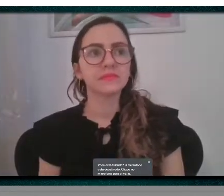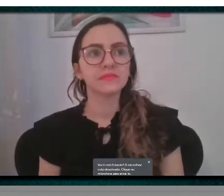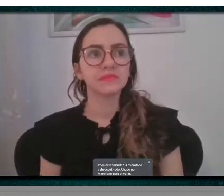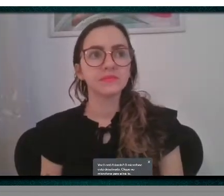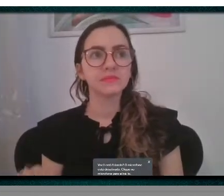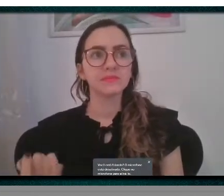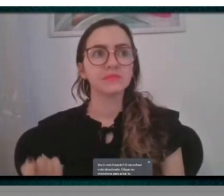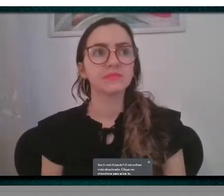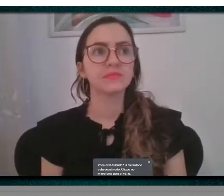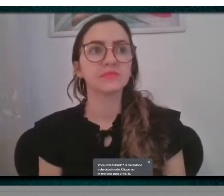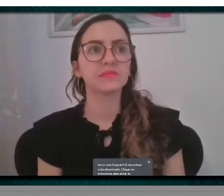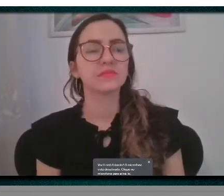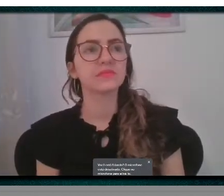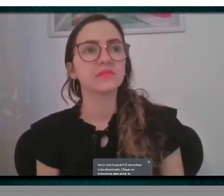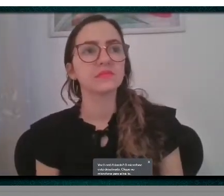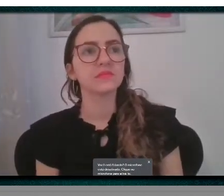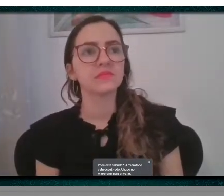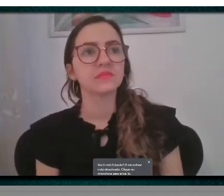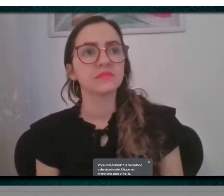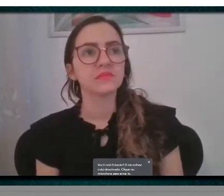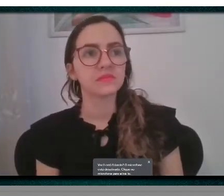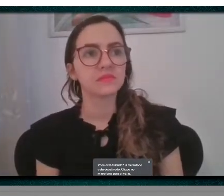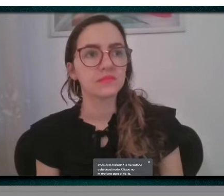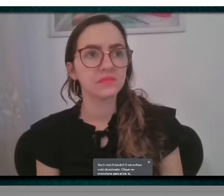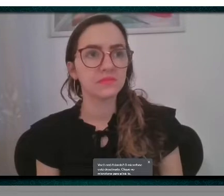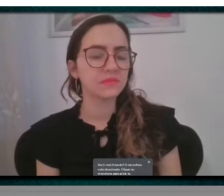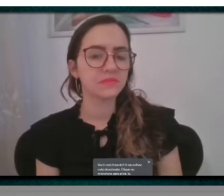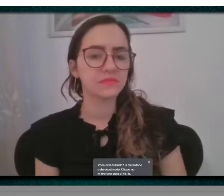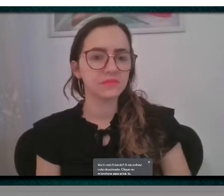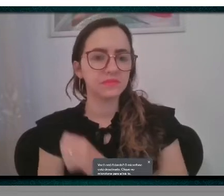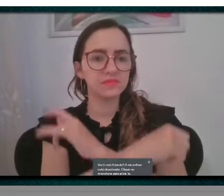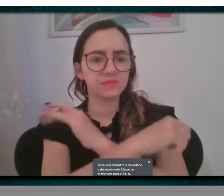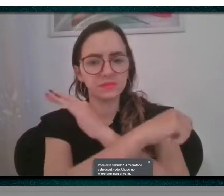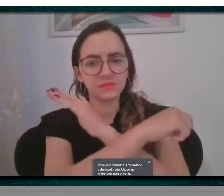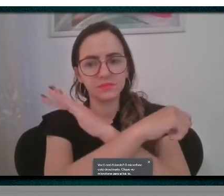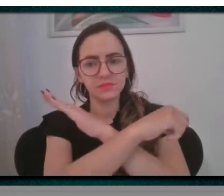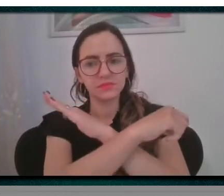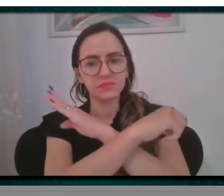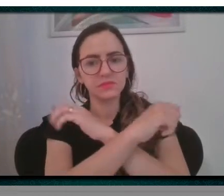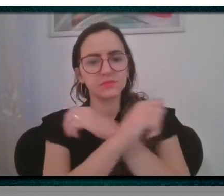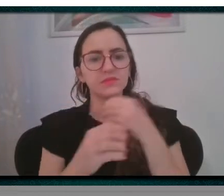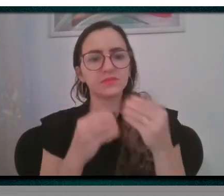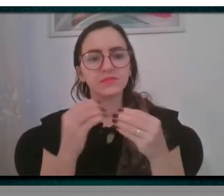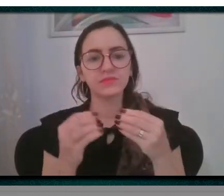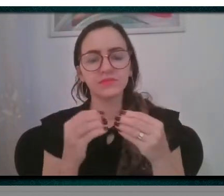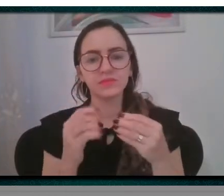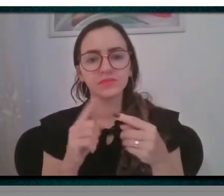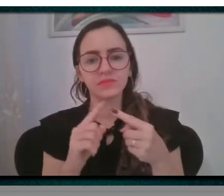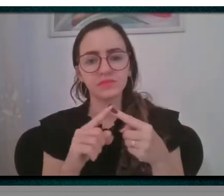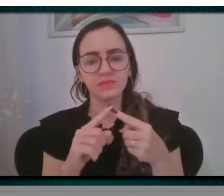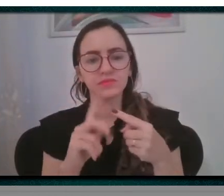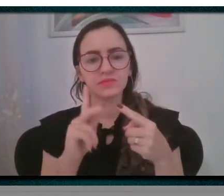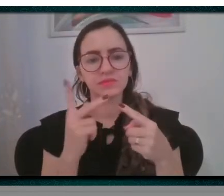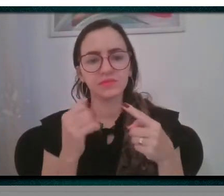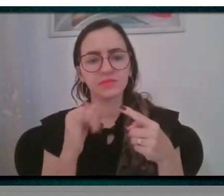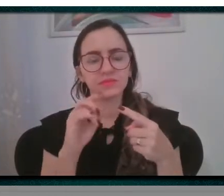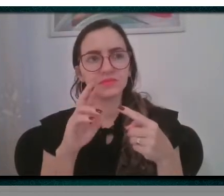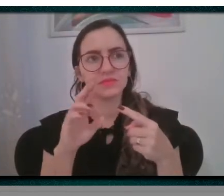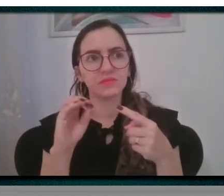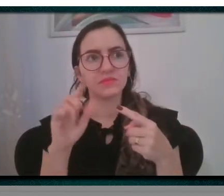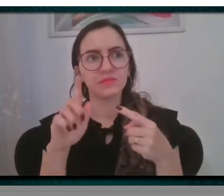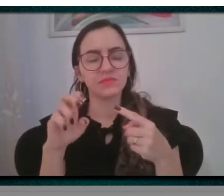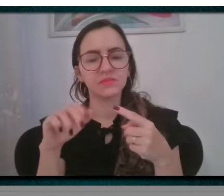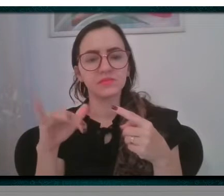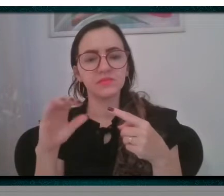eu vou ter aqui um hidrogênio com uma metal, certo? Esse bichinho ele vai trabalhar com